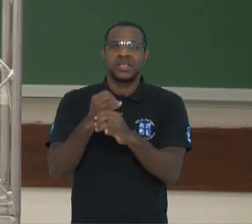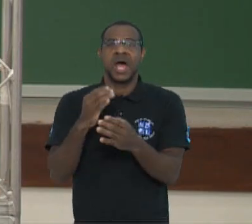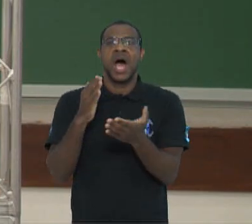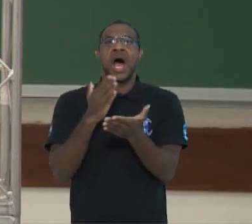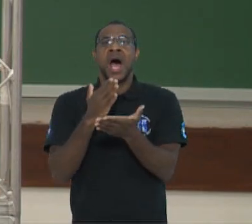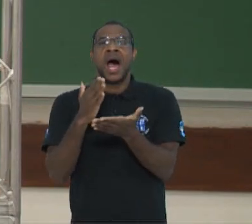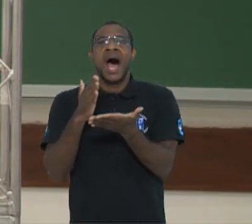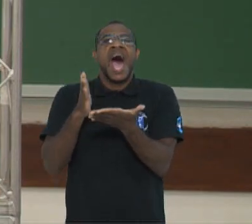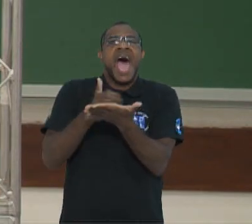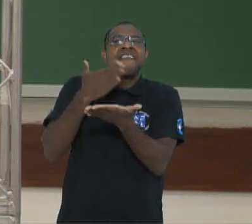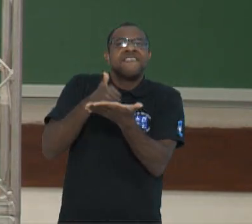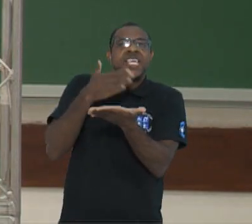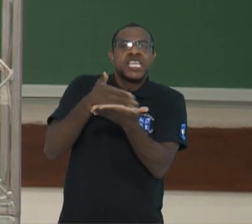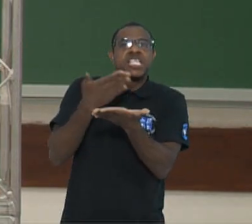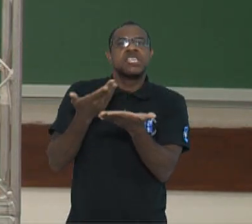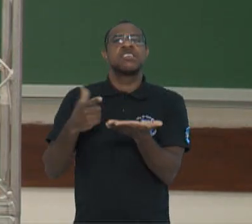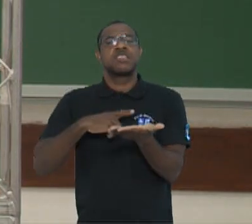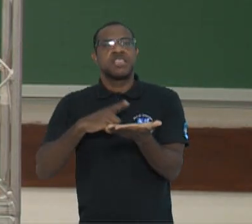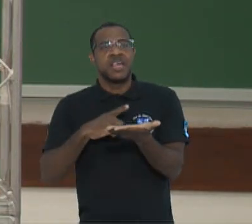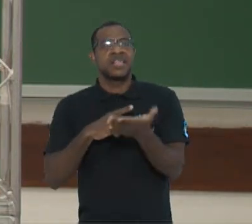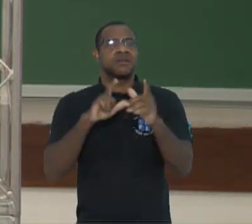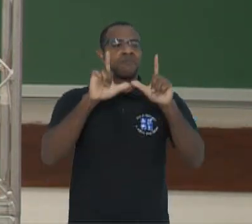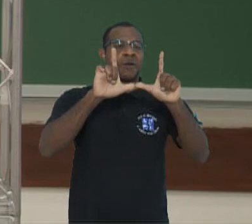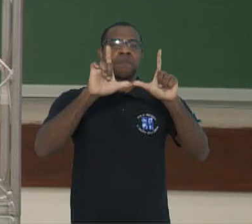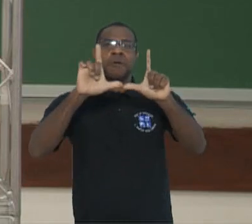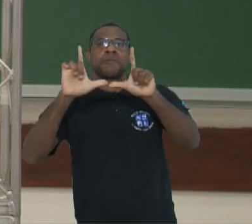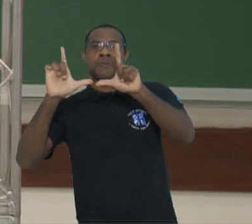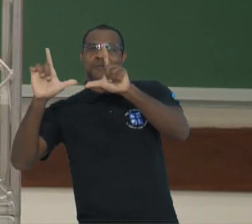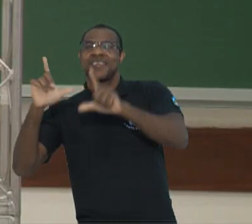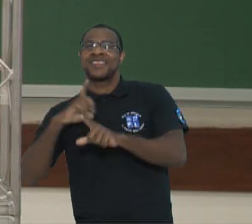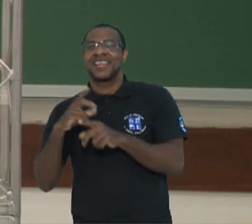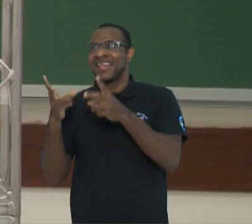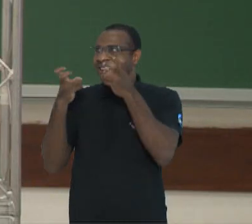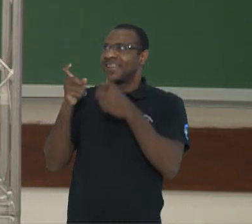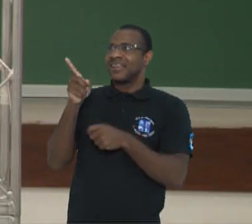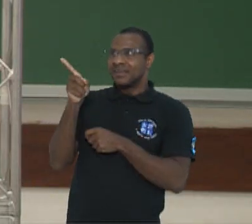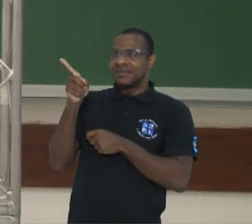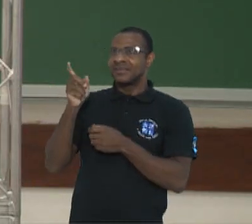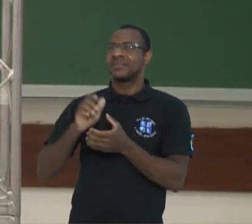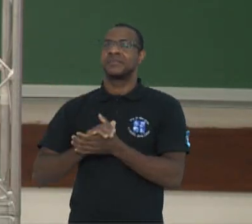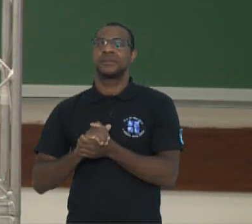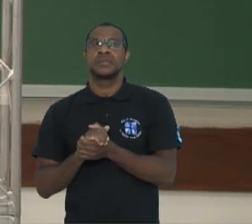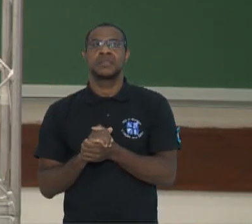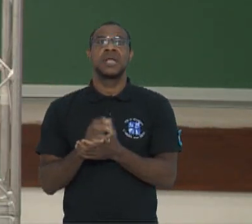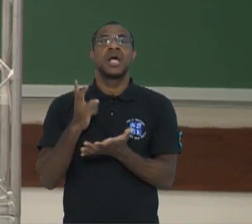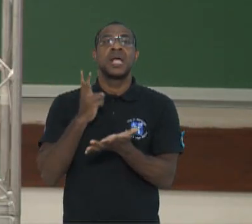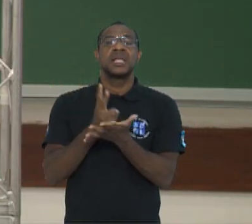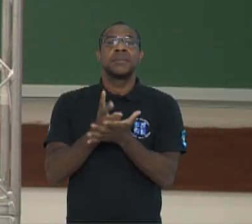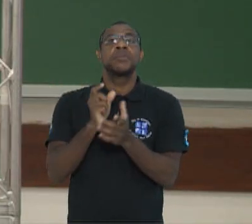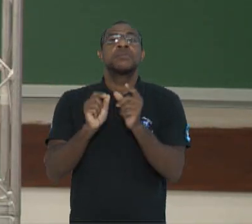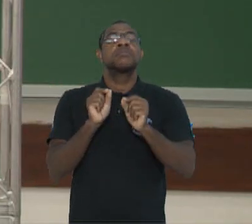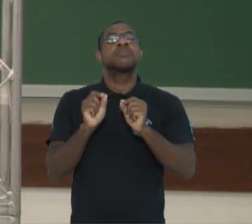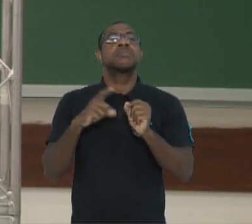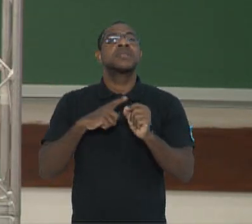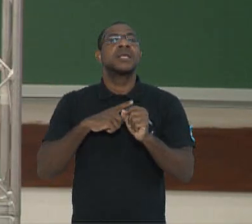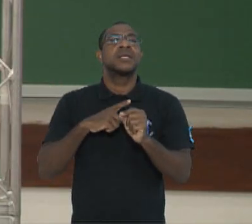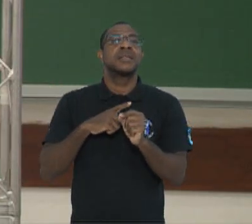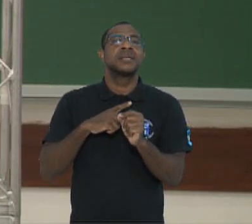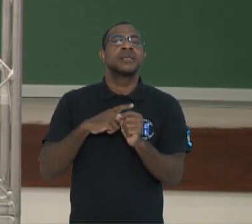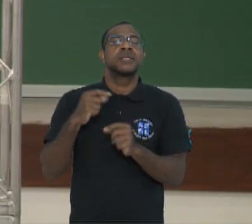Ela sempre tem 3, 4, 5 quadrinhos no máximo, e ela sempre tem um caráter